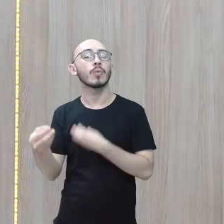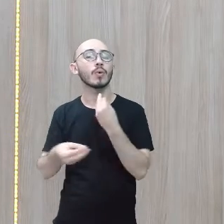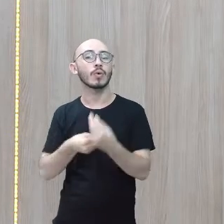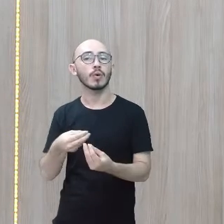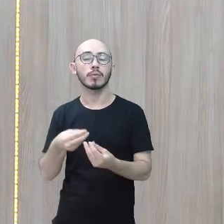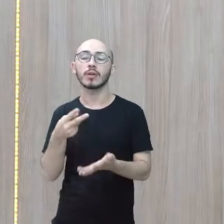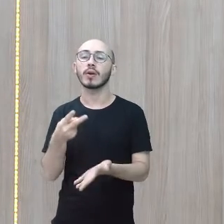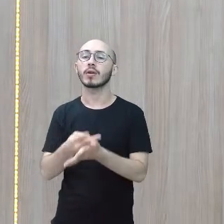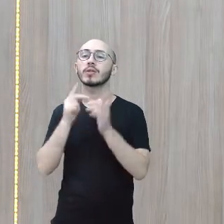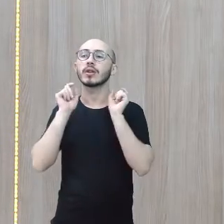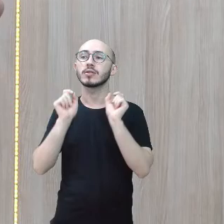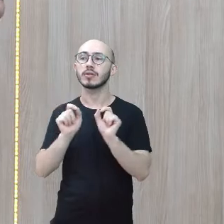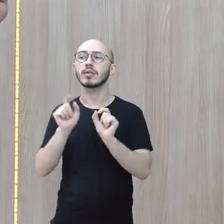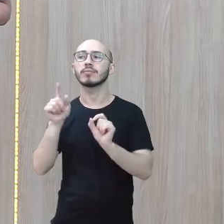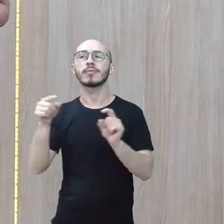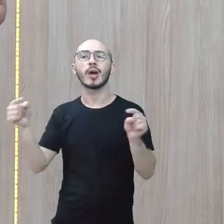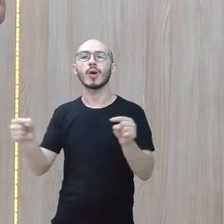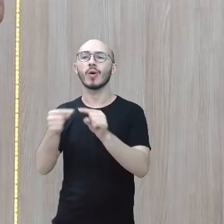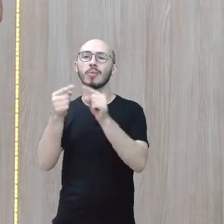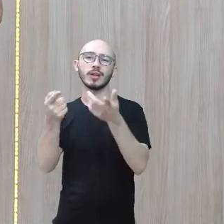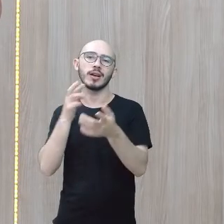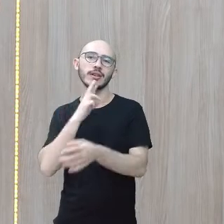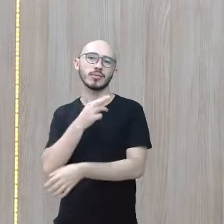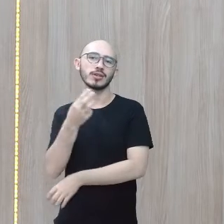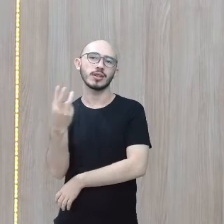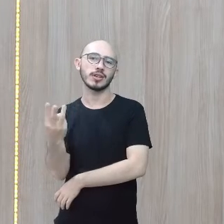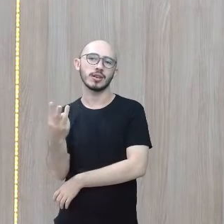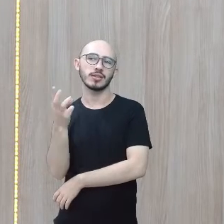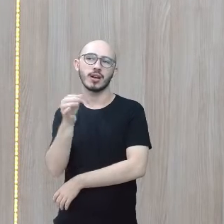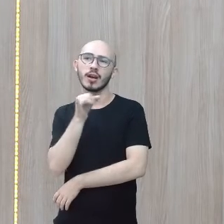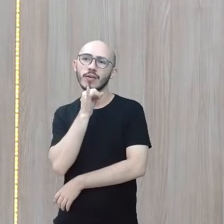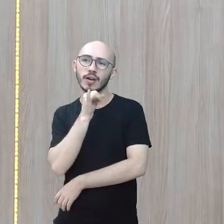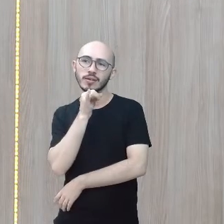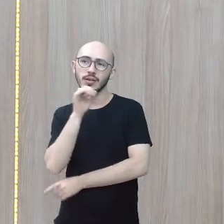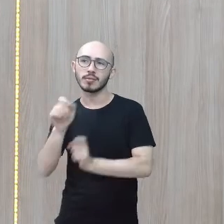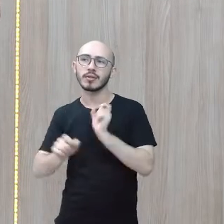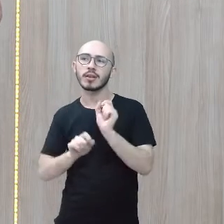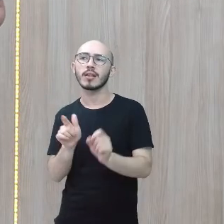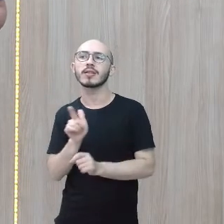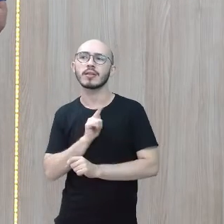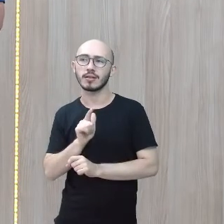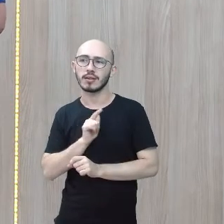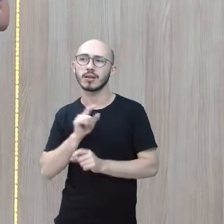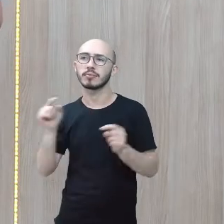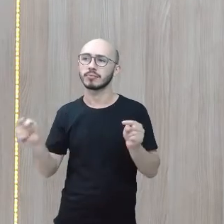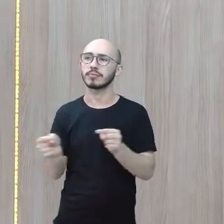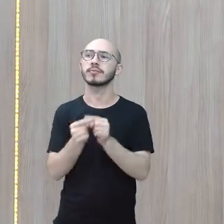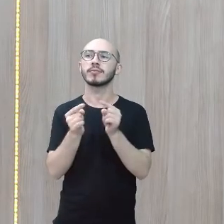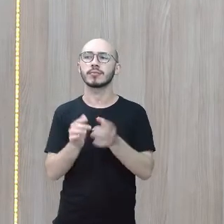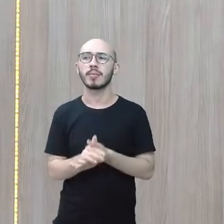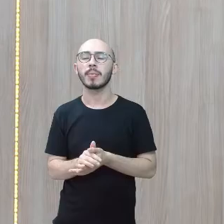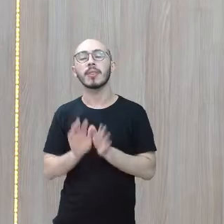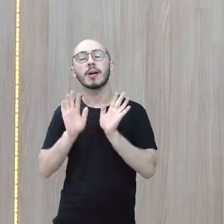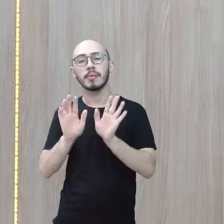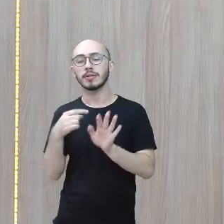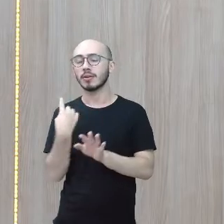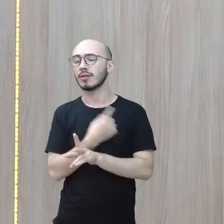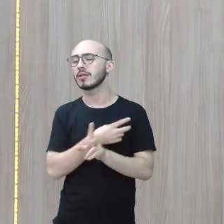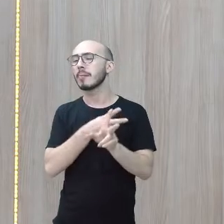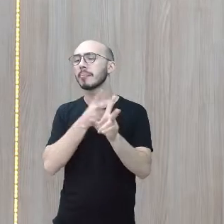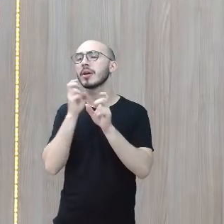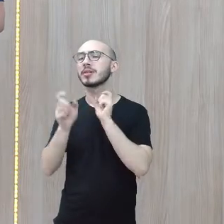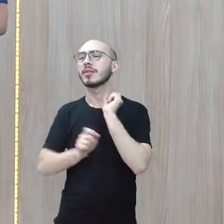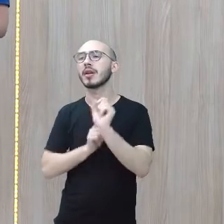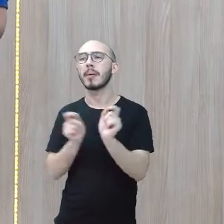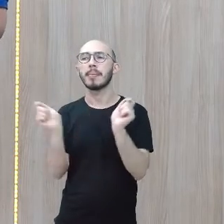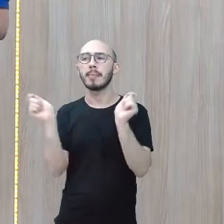uma coincidência, que é o número 3, né? Então, esse exemplo acaba tendo essa relação. Mas, a gente vai observar que isso pode